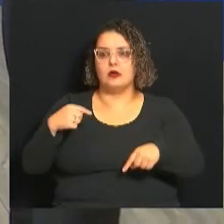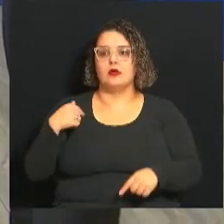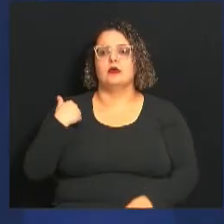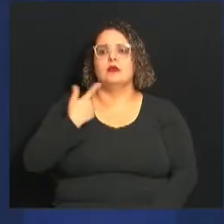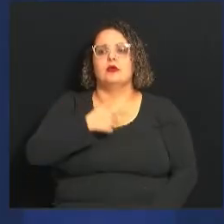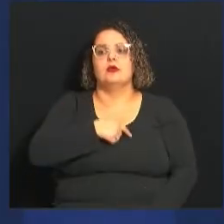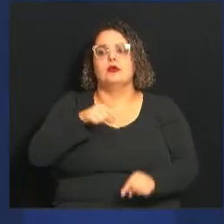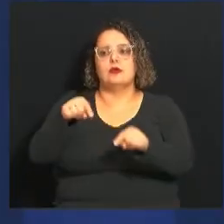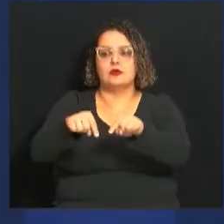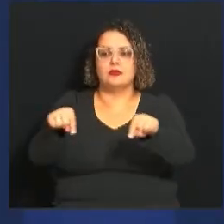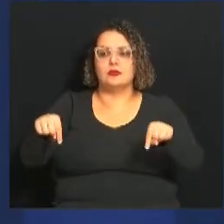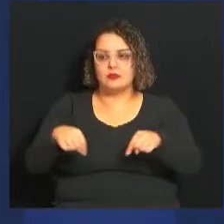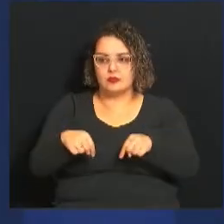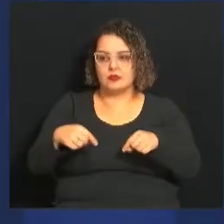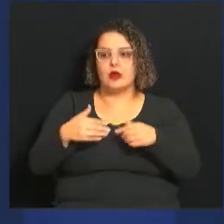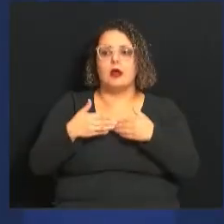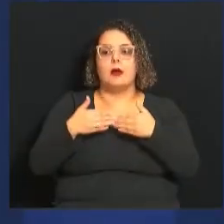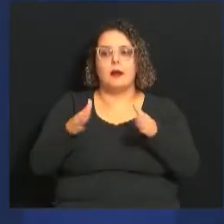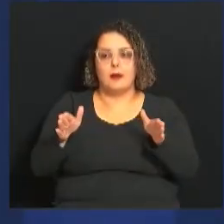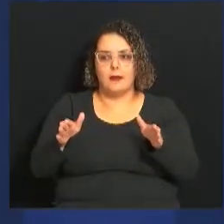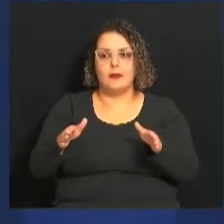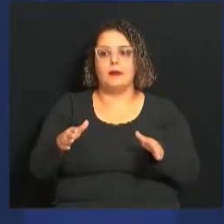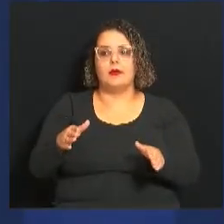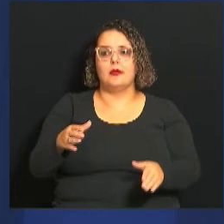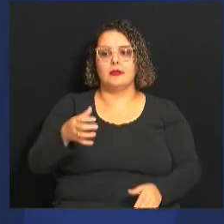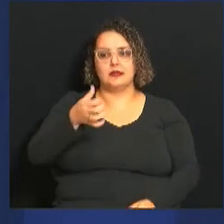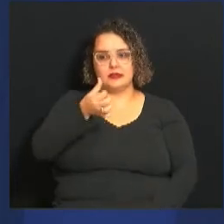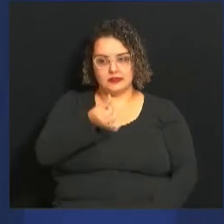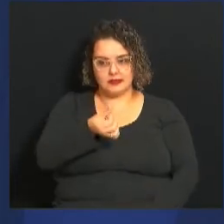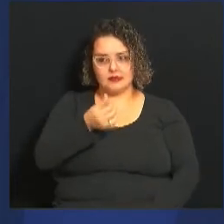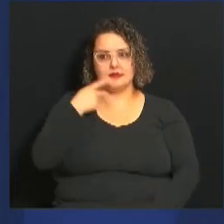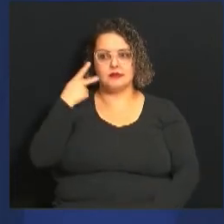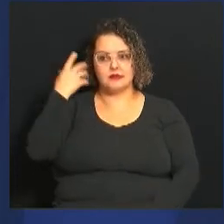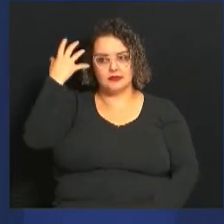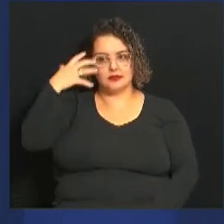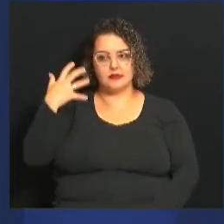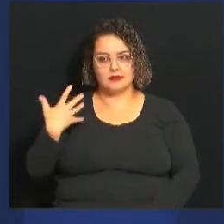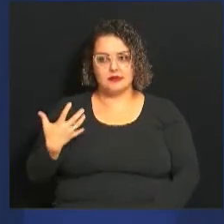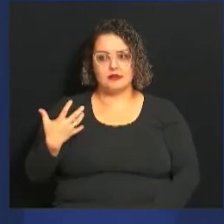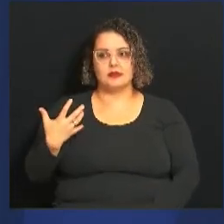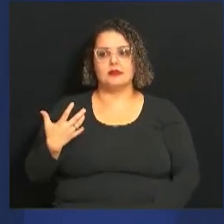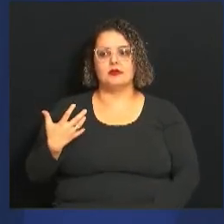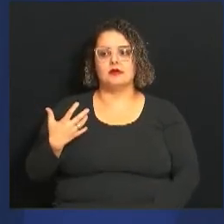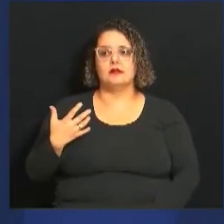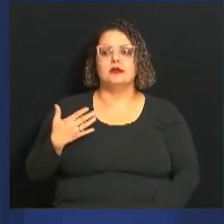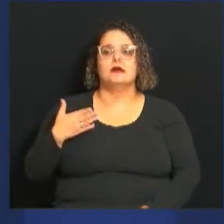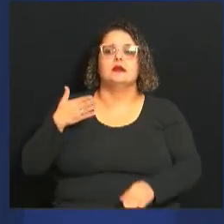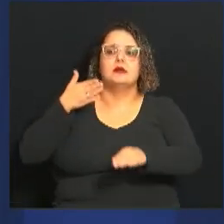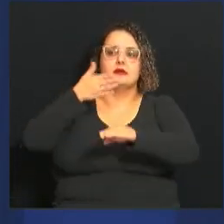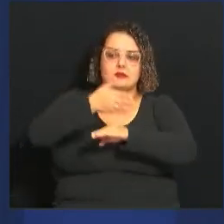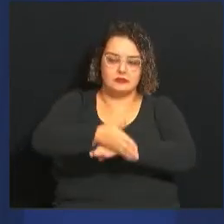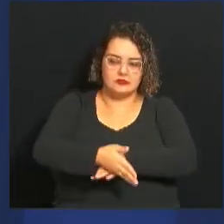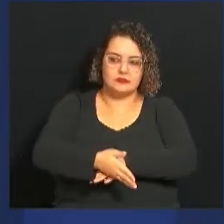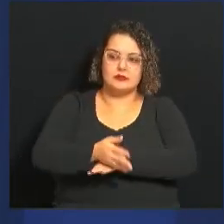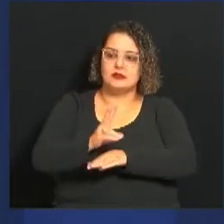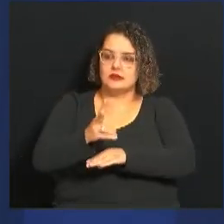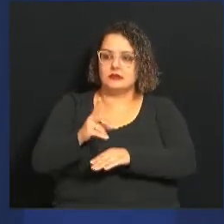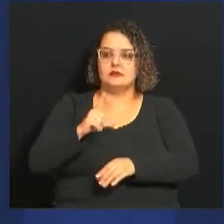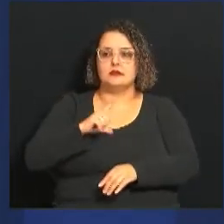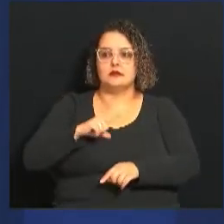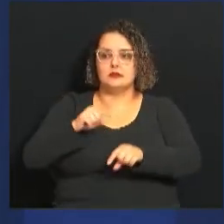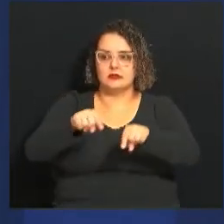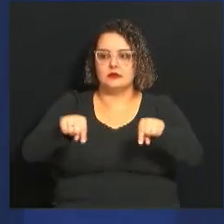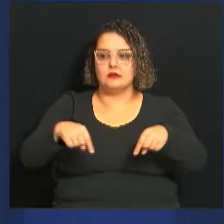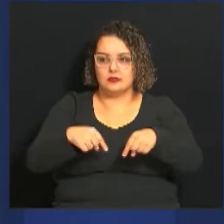nosso gabinete, gabinete 6, vereadora Guida Caliço, quem quiser lá. Quem quiser ir até lá, vai ter sempre gente lá, sempre vai